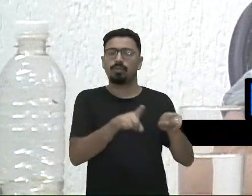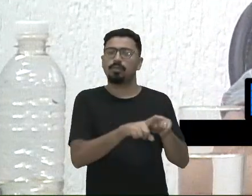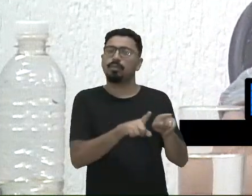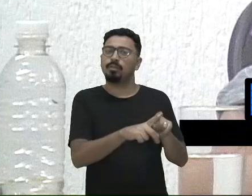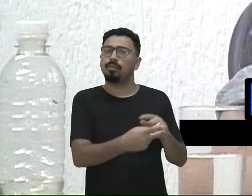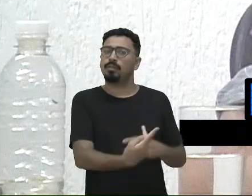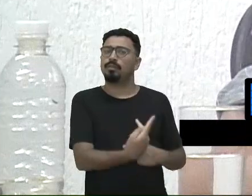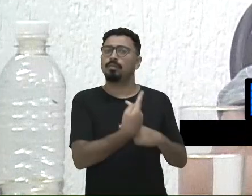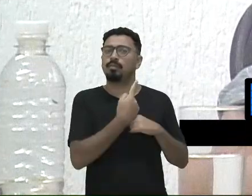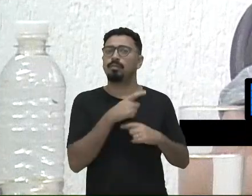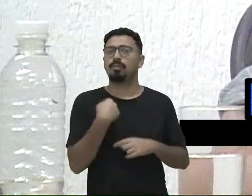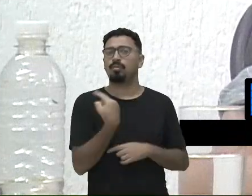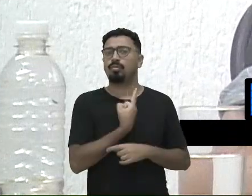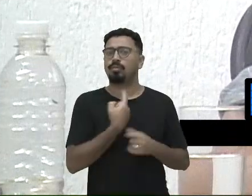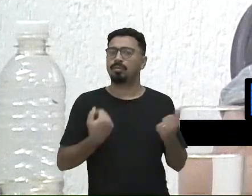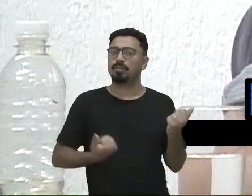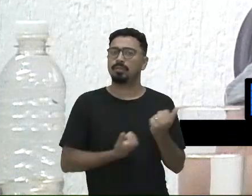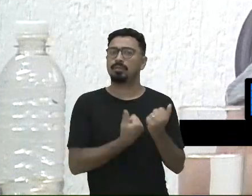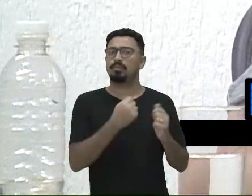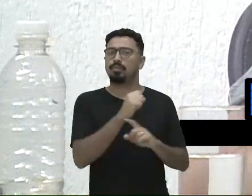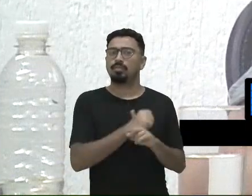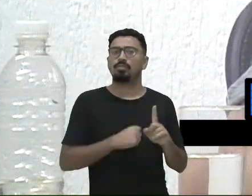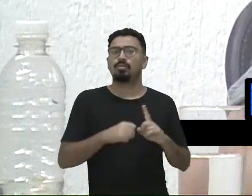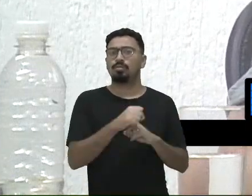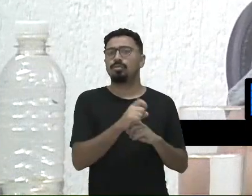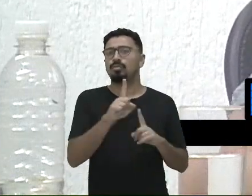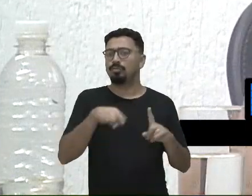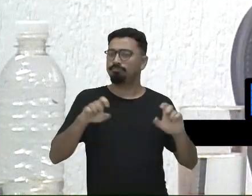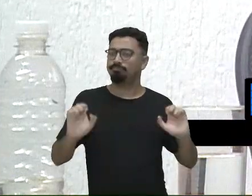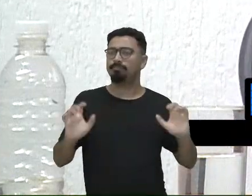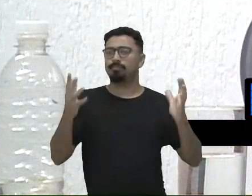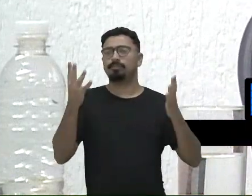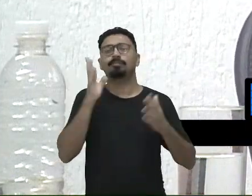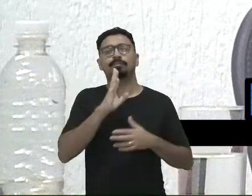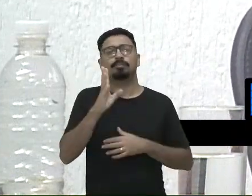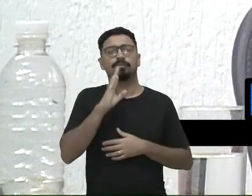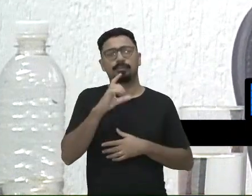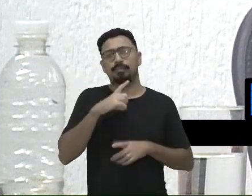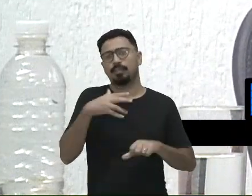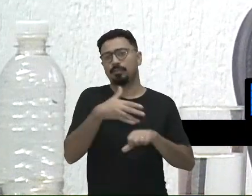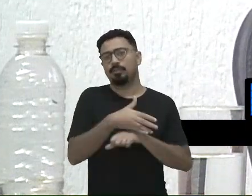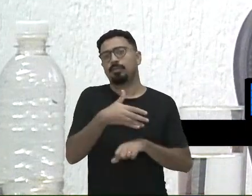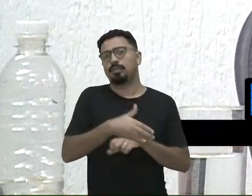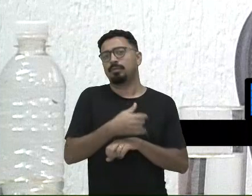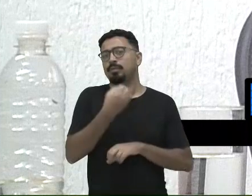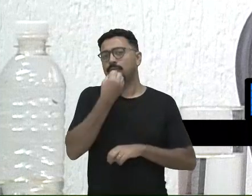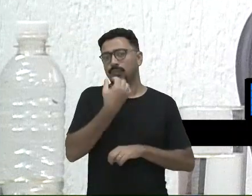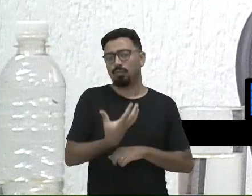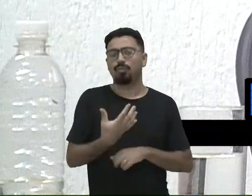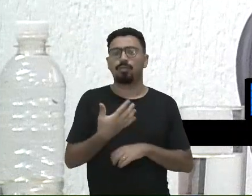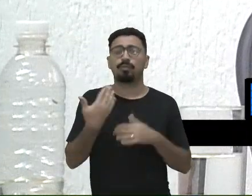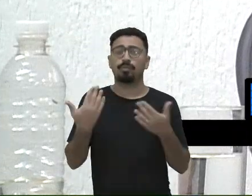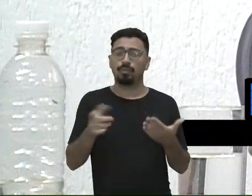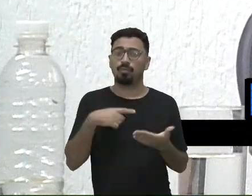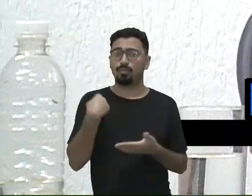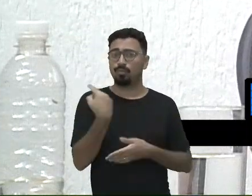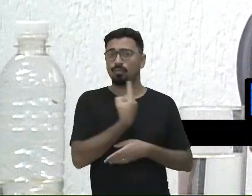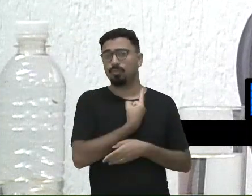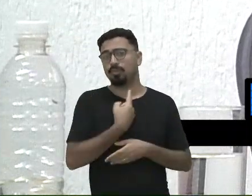procura e que procura assistência. Eu achei que foi um evento muito bacana, teve uma participação boa e nós estamos